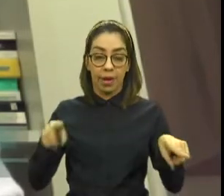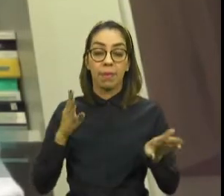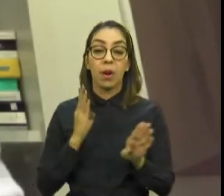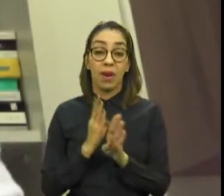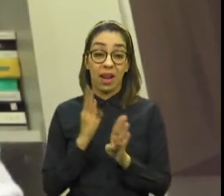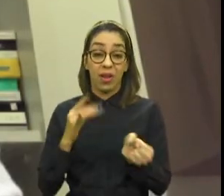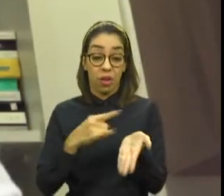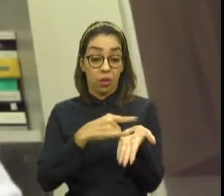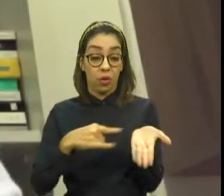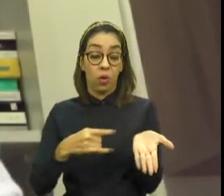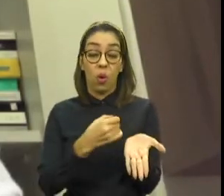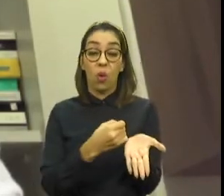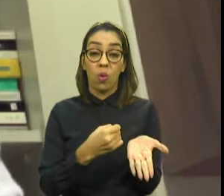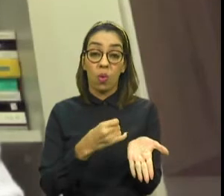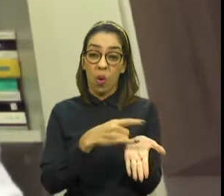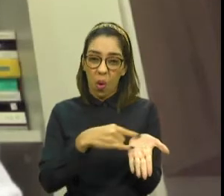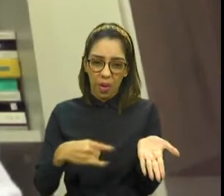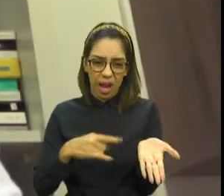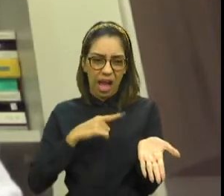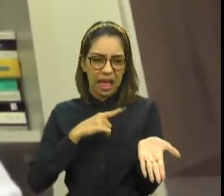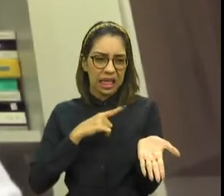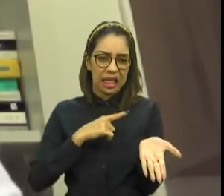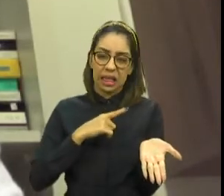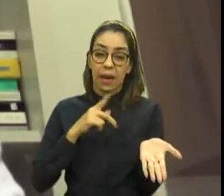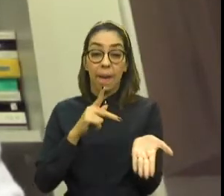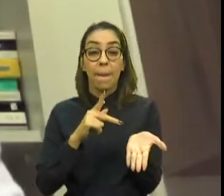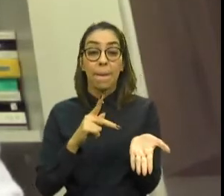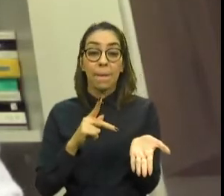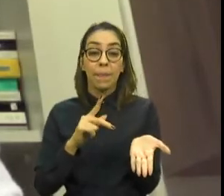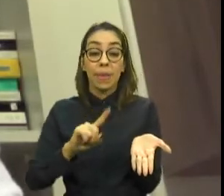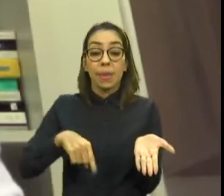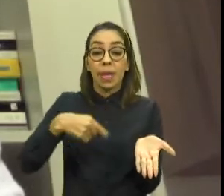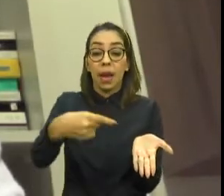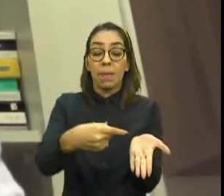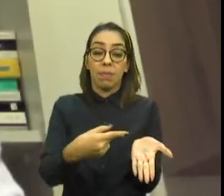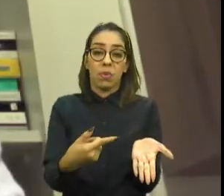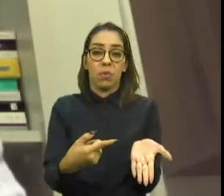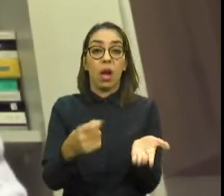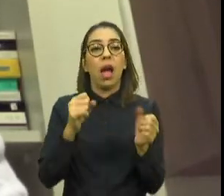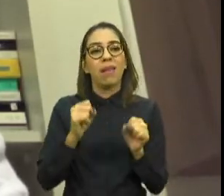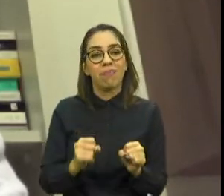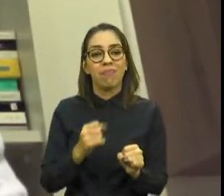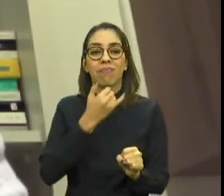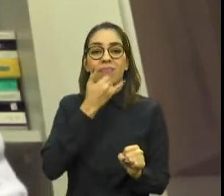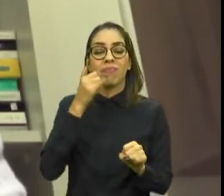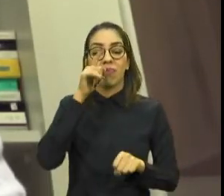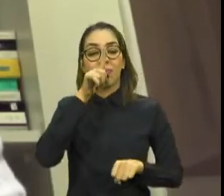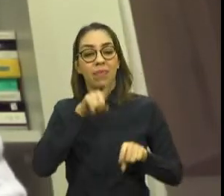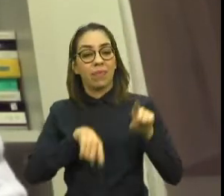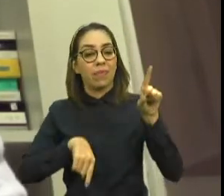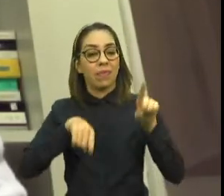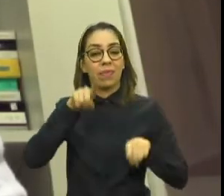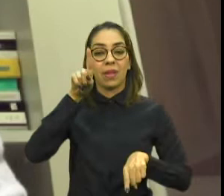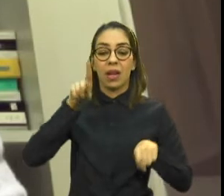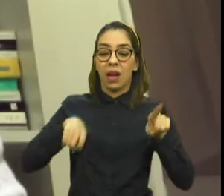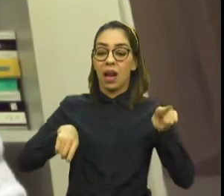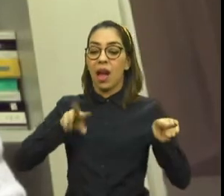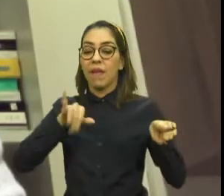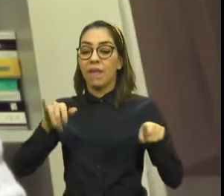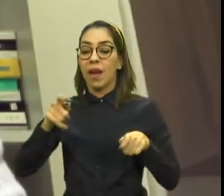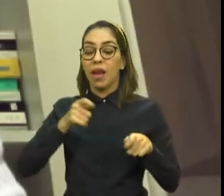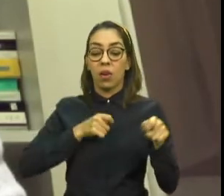taxas pós-fixadas, o consumidor fique à mercê dessa oscilação da economia, tendo que o